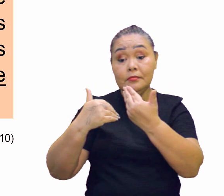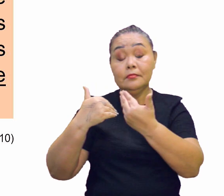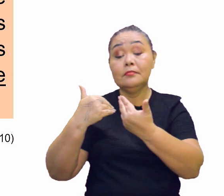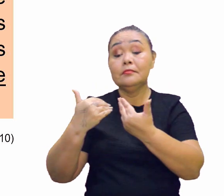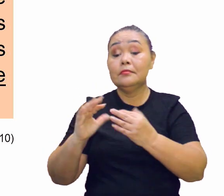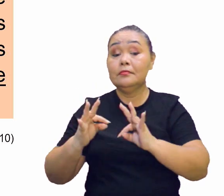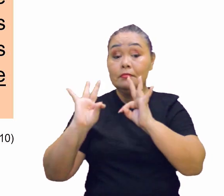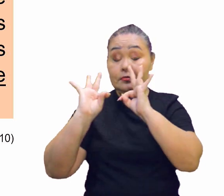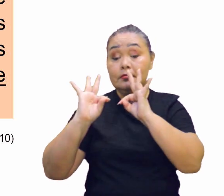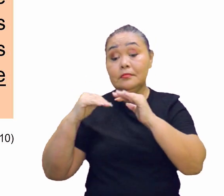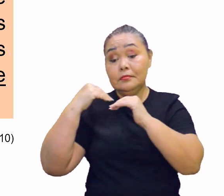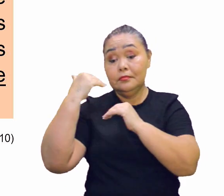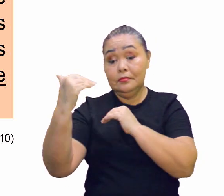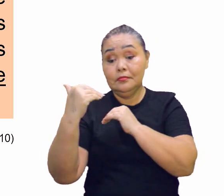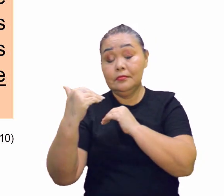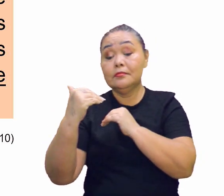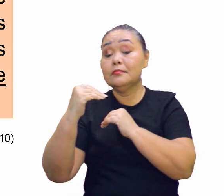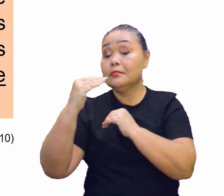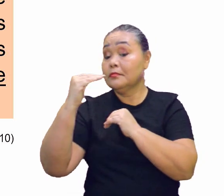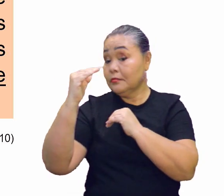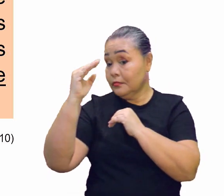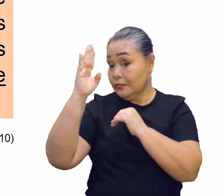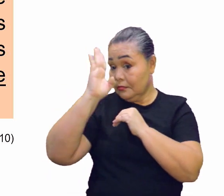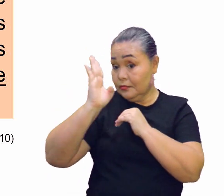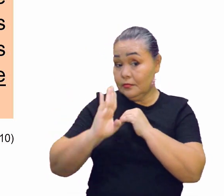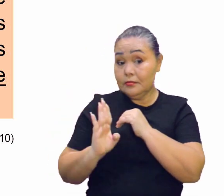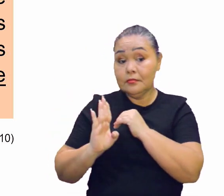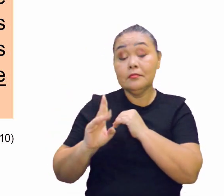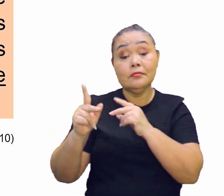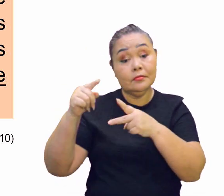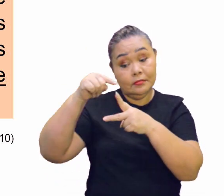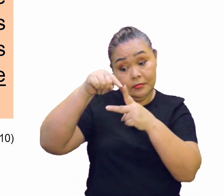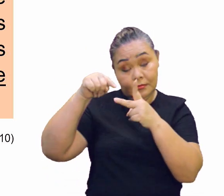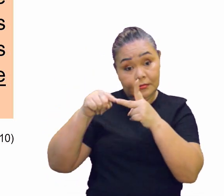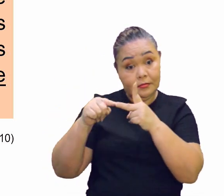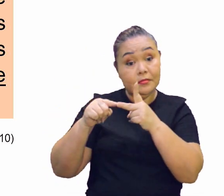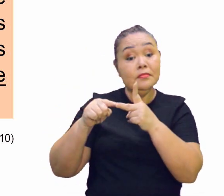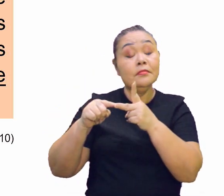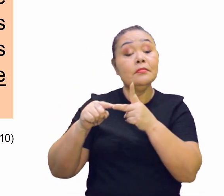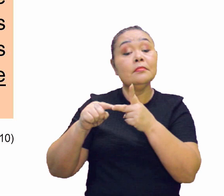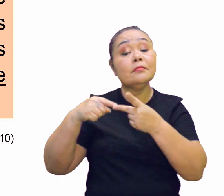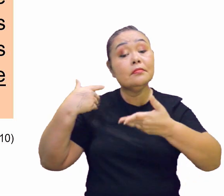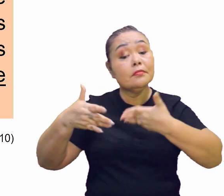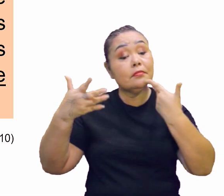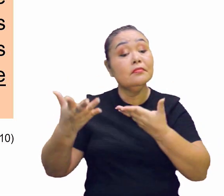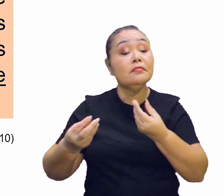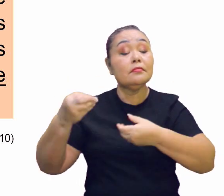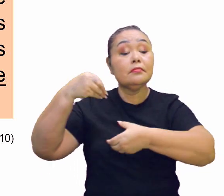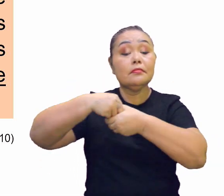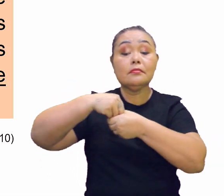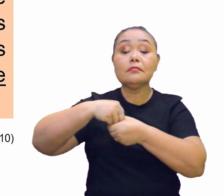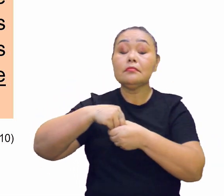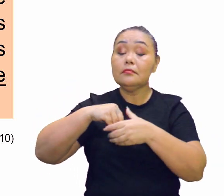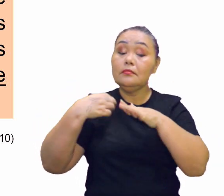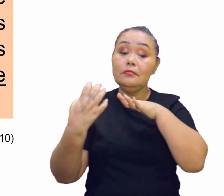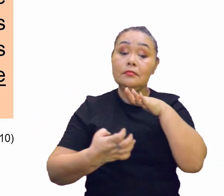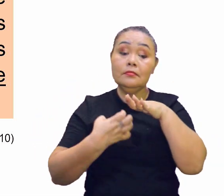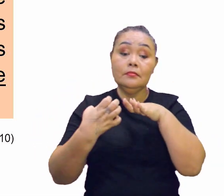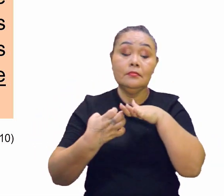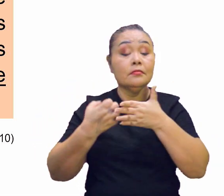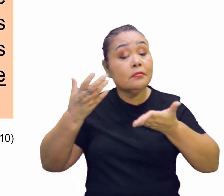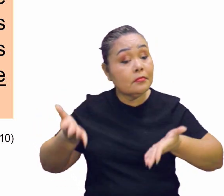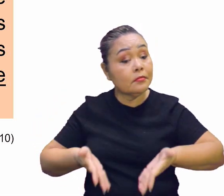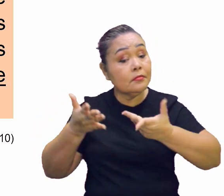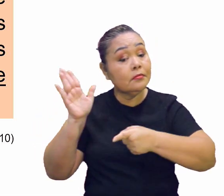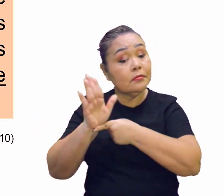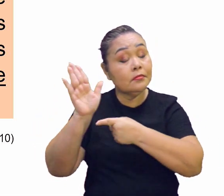tecnológico maior do que o do Brasil, tá bom? Esses países estimulam o processo de internacionalização das empresas,